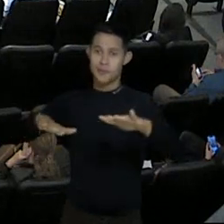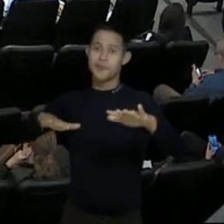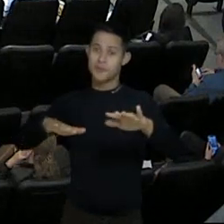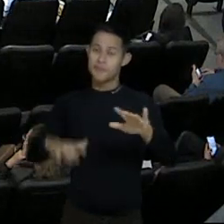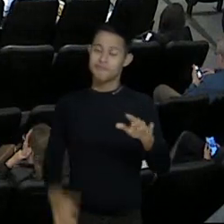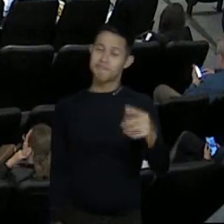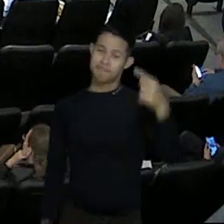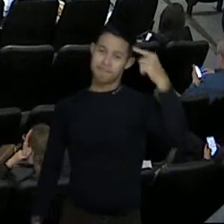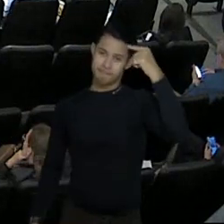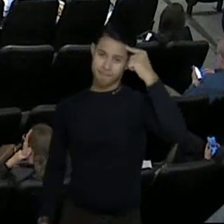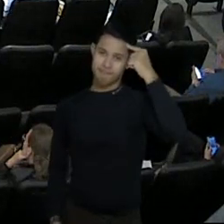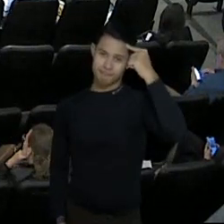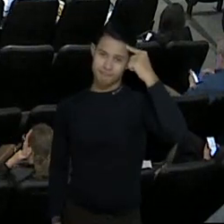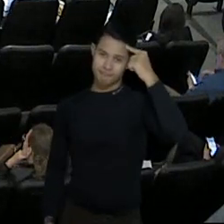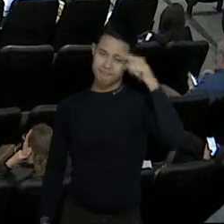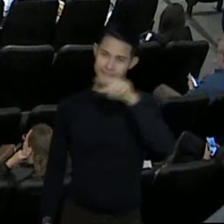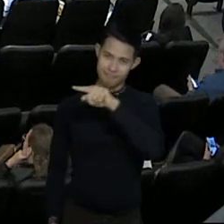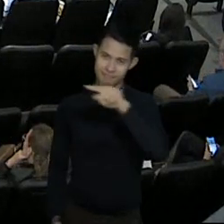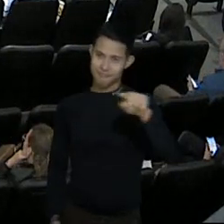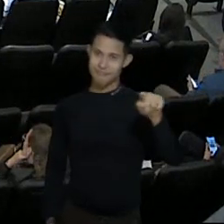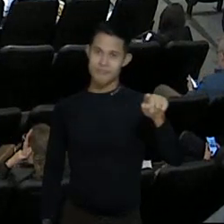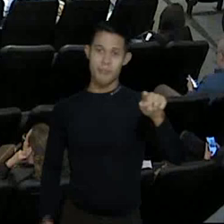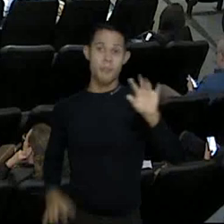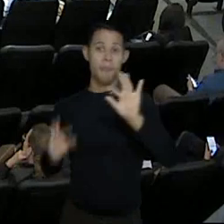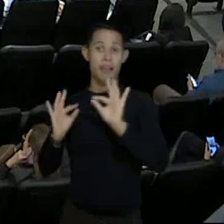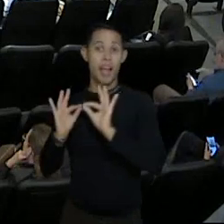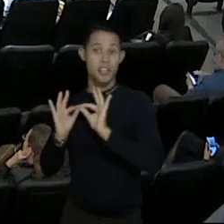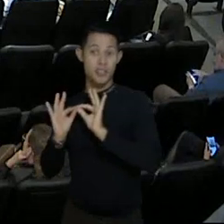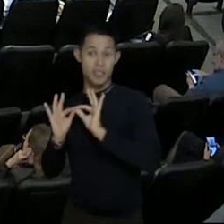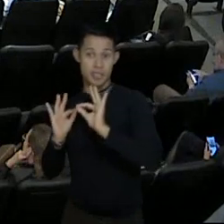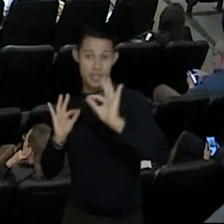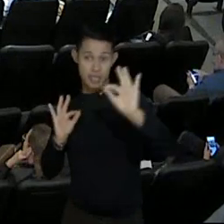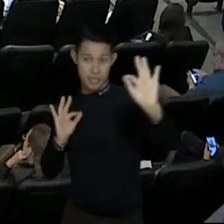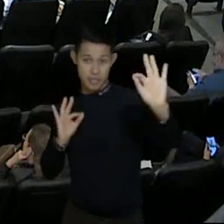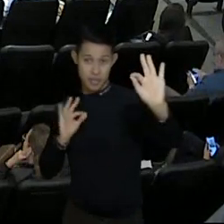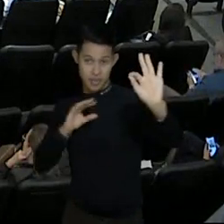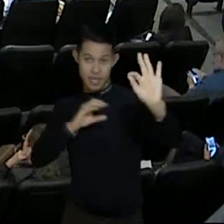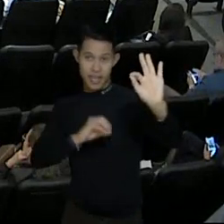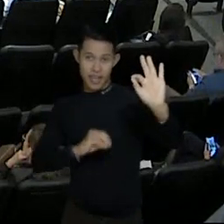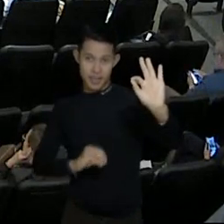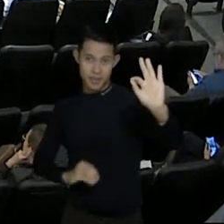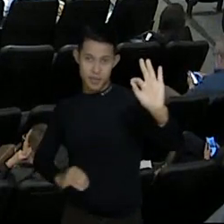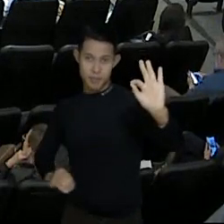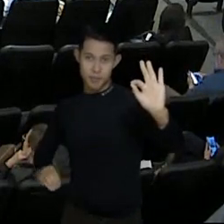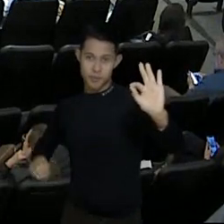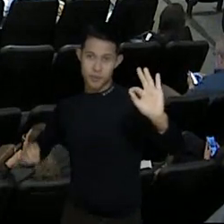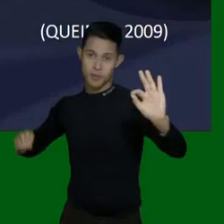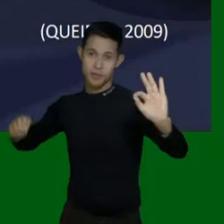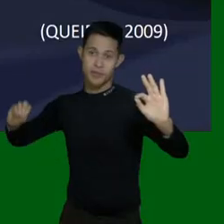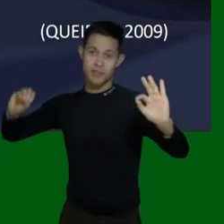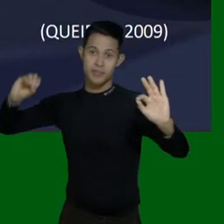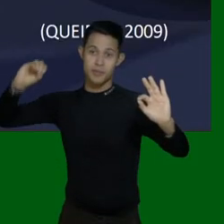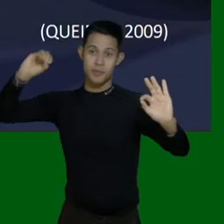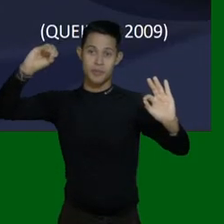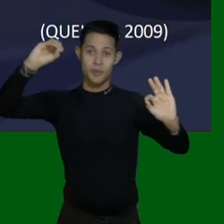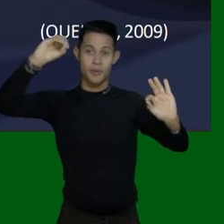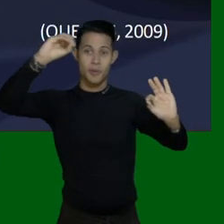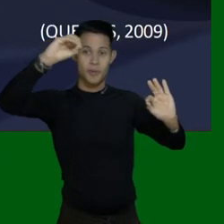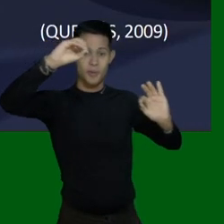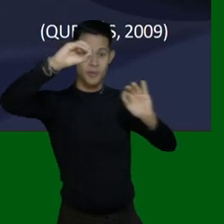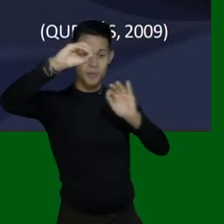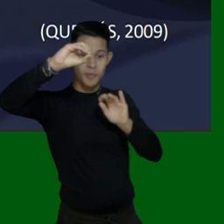a distância do Nascente ao Crepúsculo sempre só